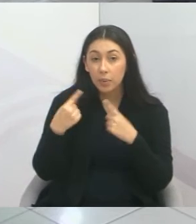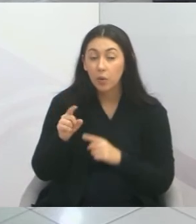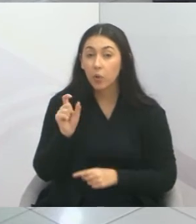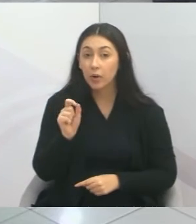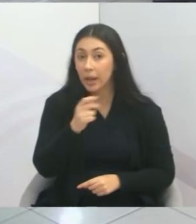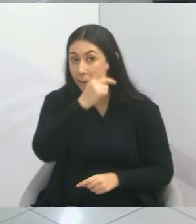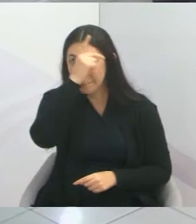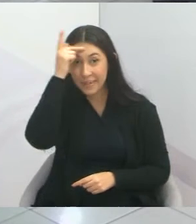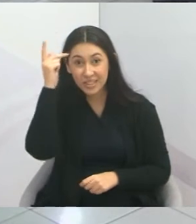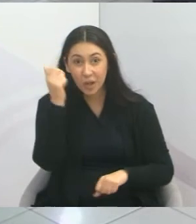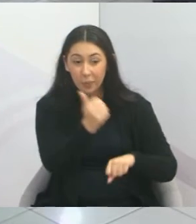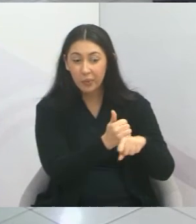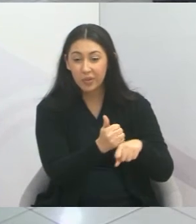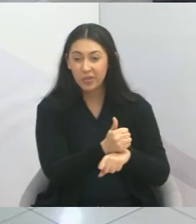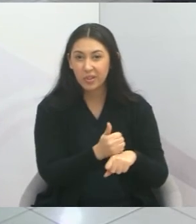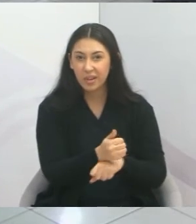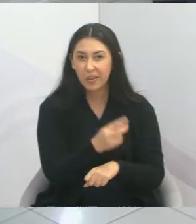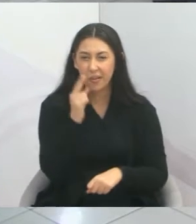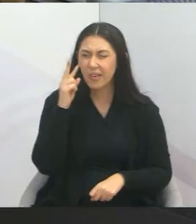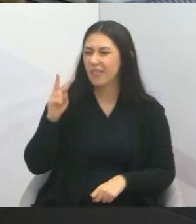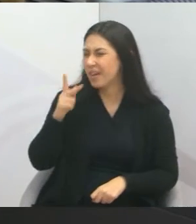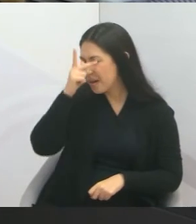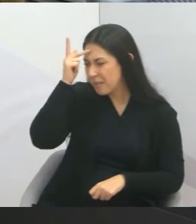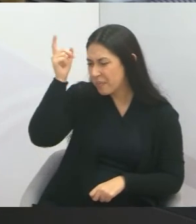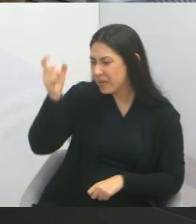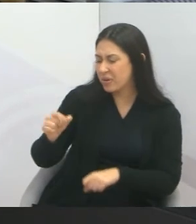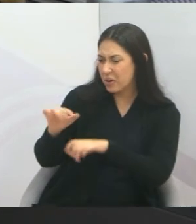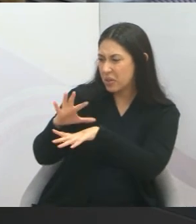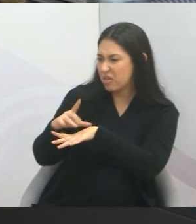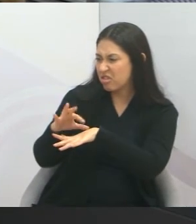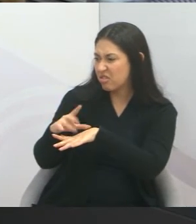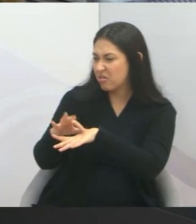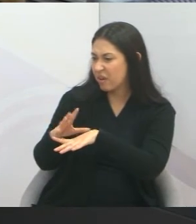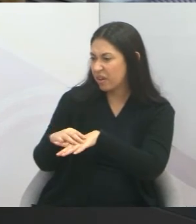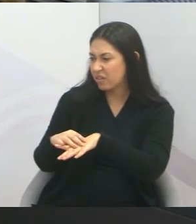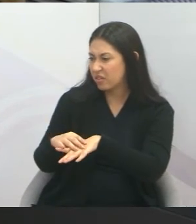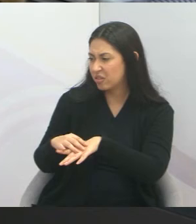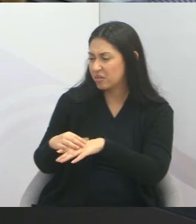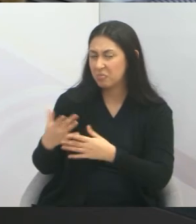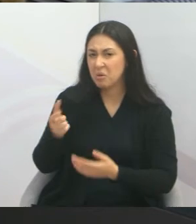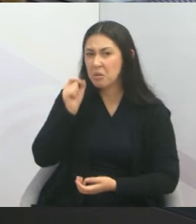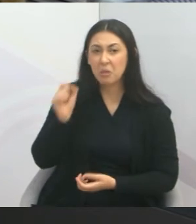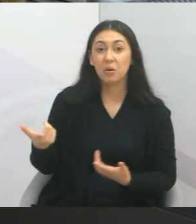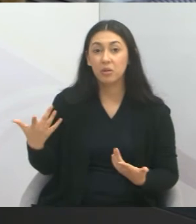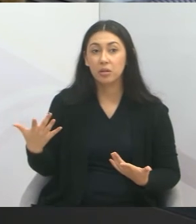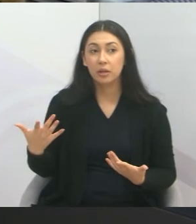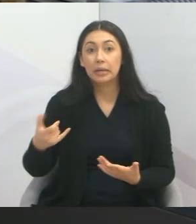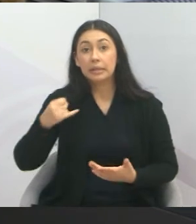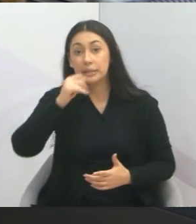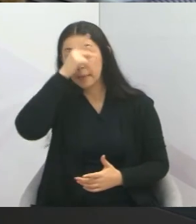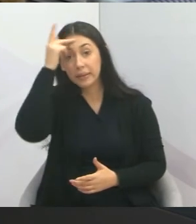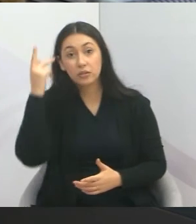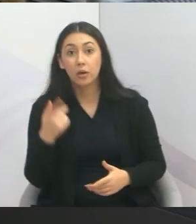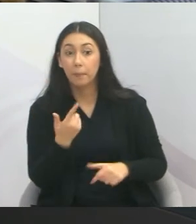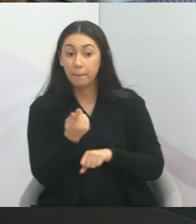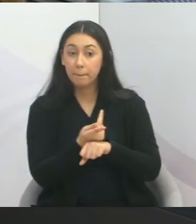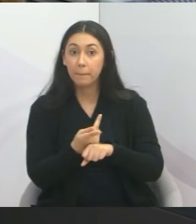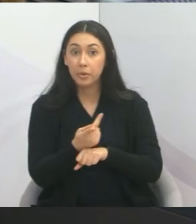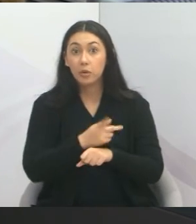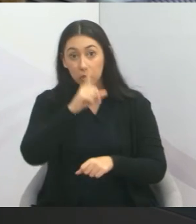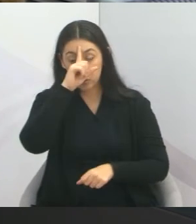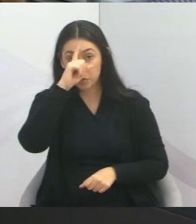os funcionários não tratam bem o paciente se o paciente está indo naquele local é porque ele já não está bem e ainda